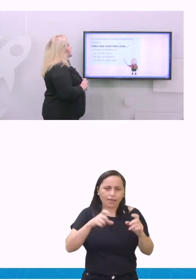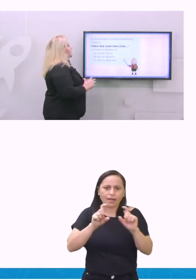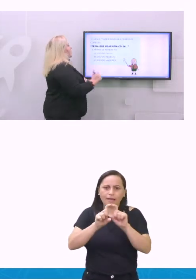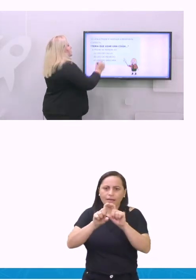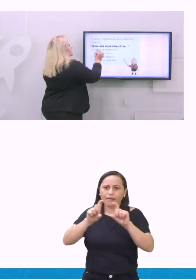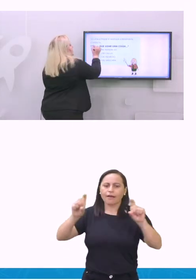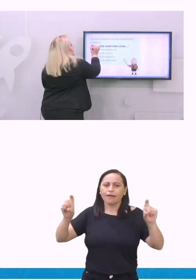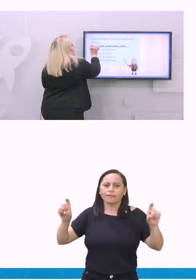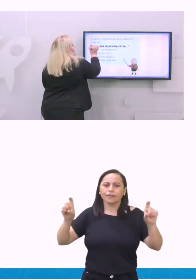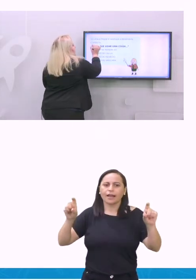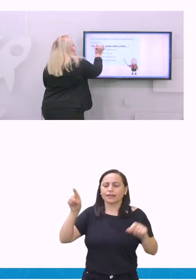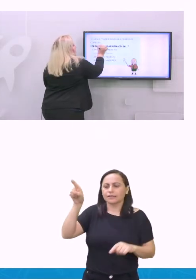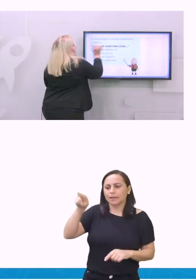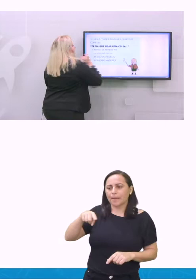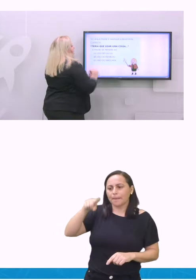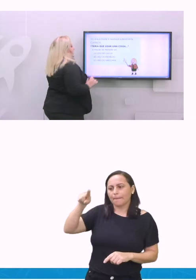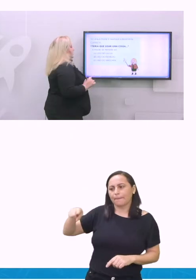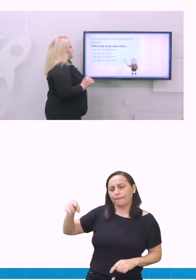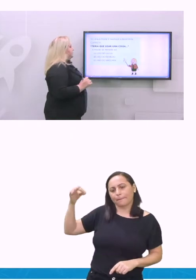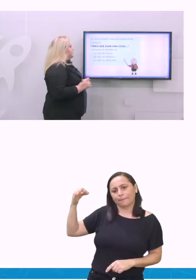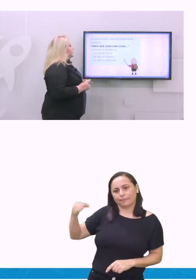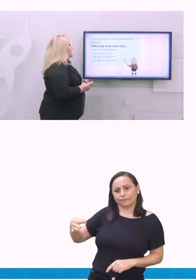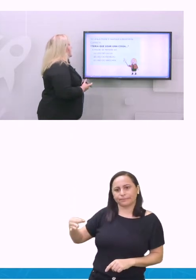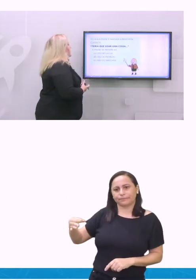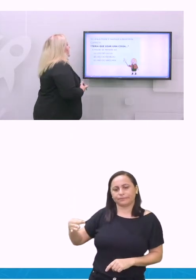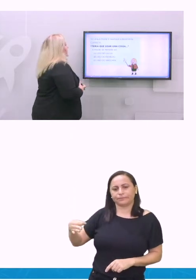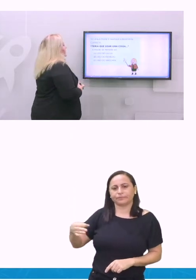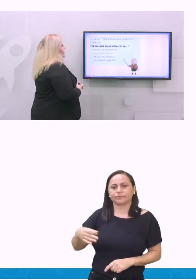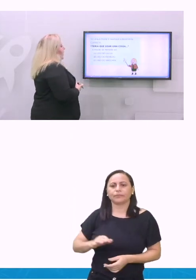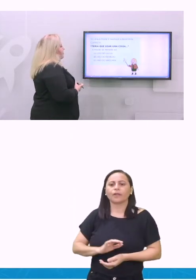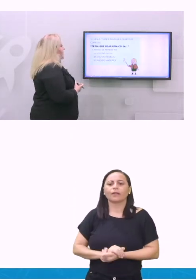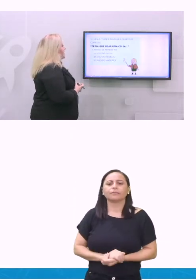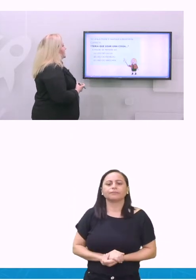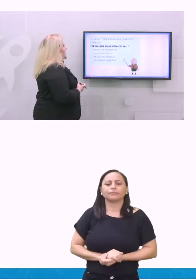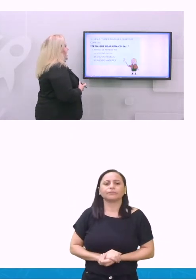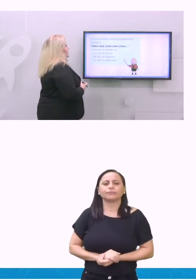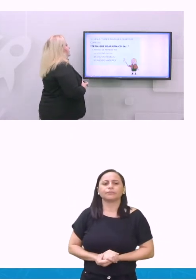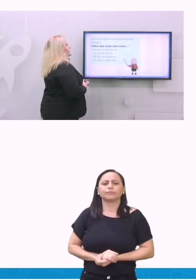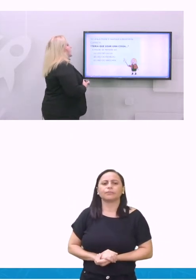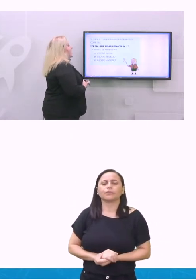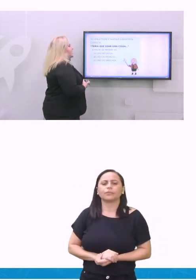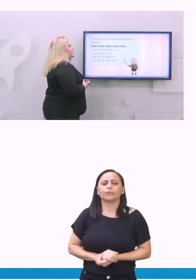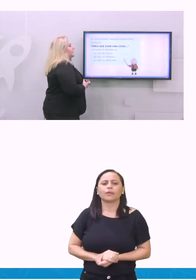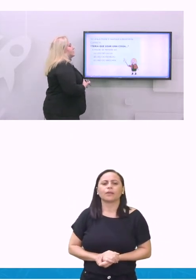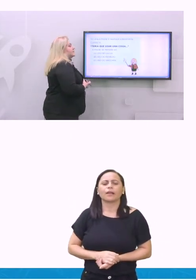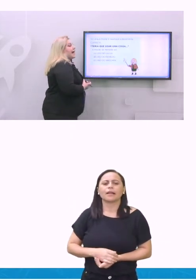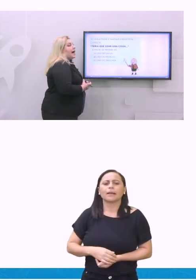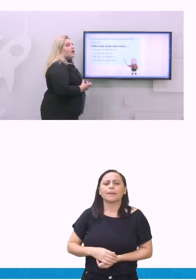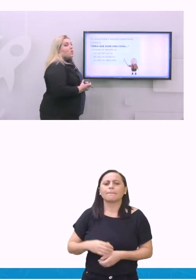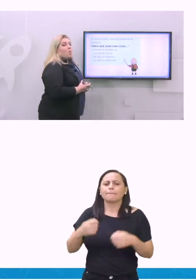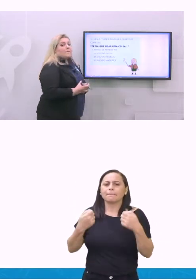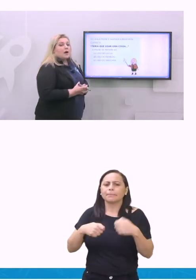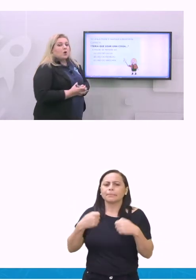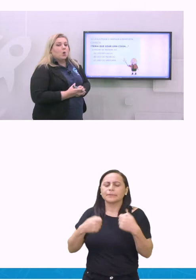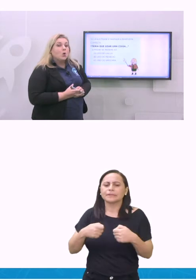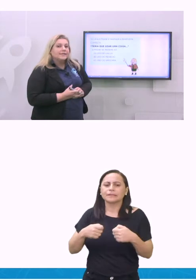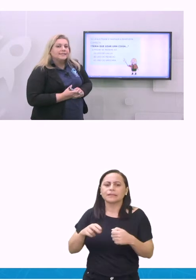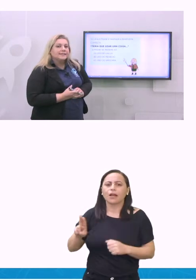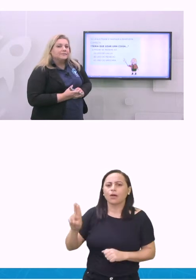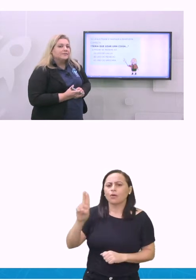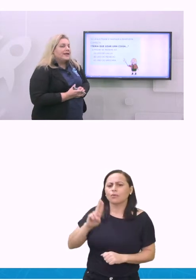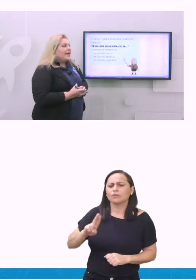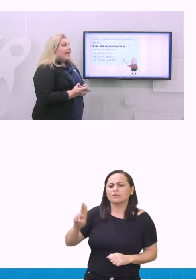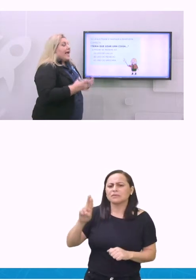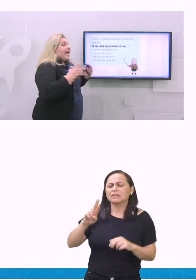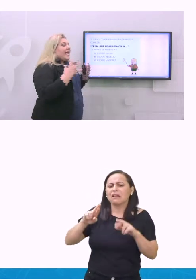marque a resposta correta. Então, a frase é: teria que usar uma